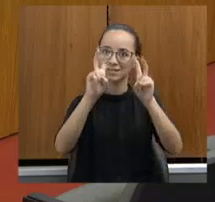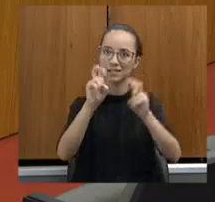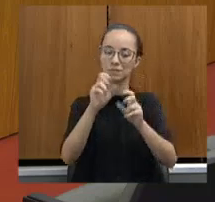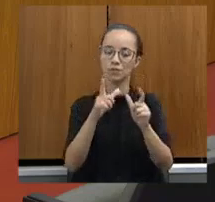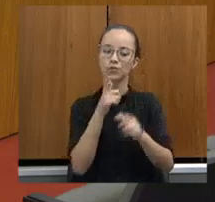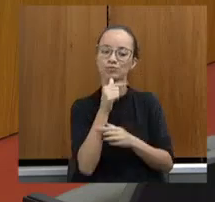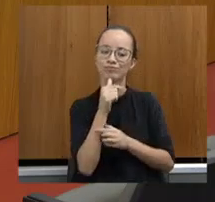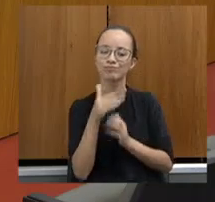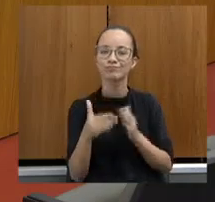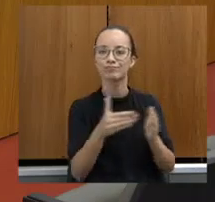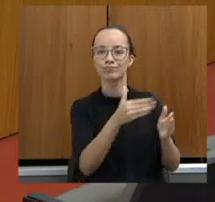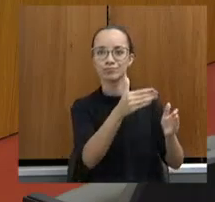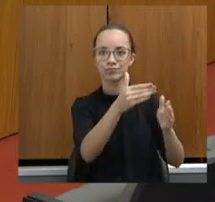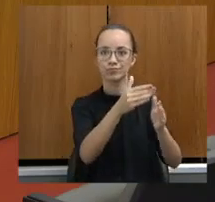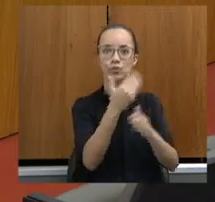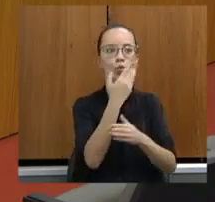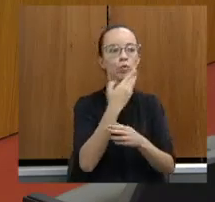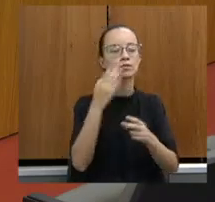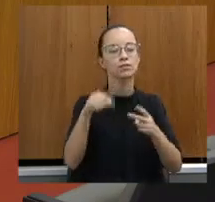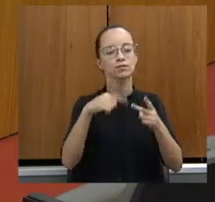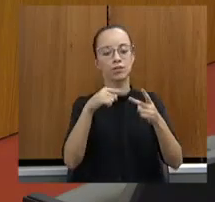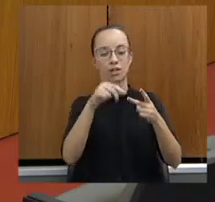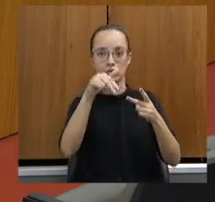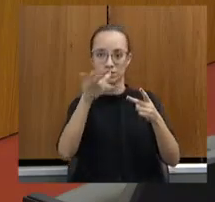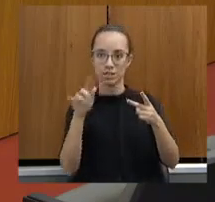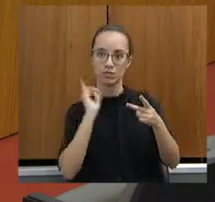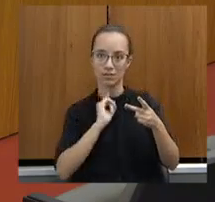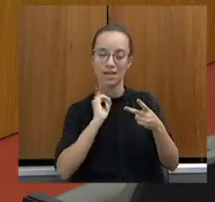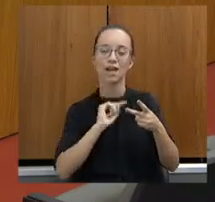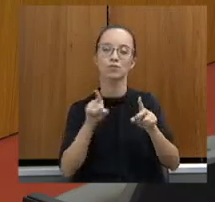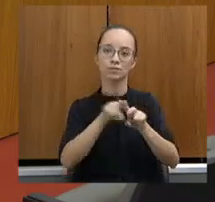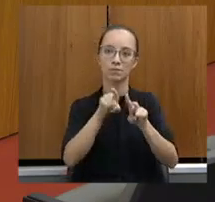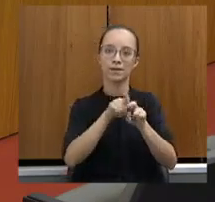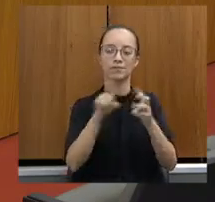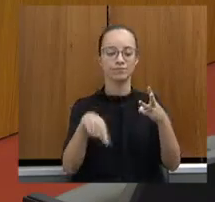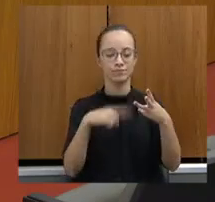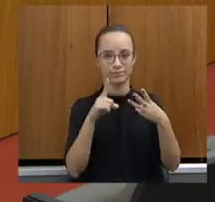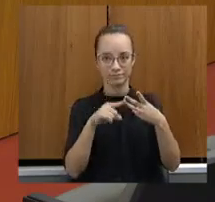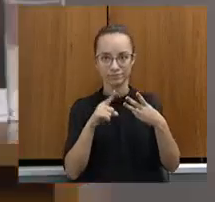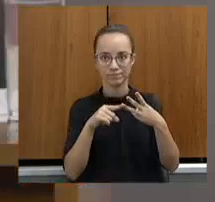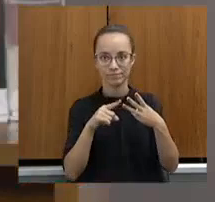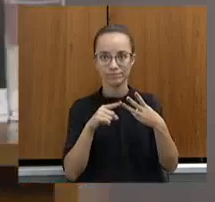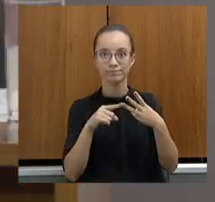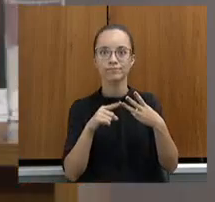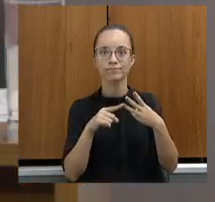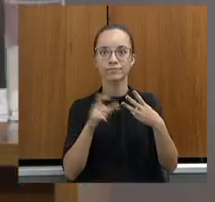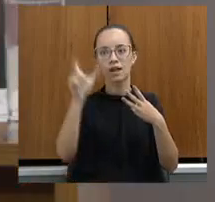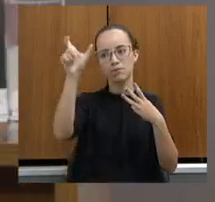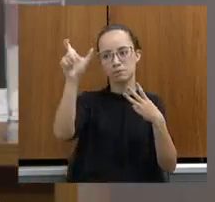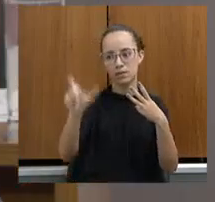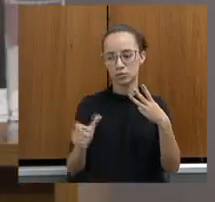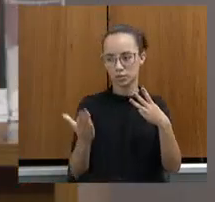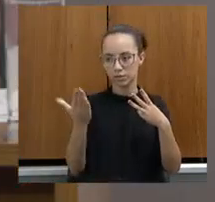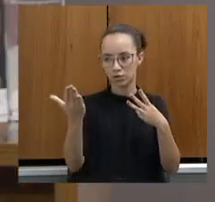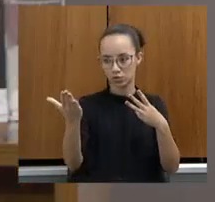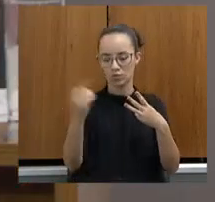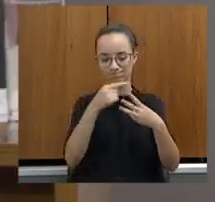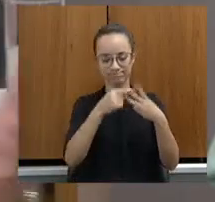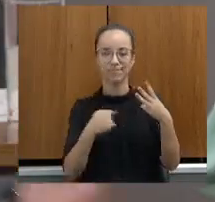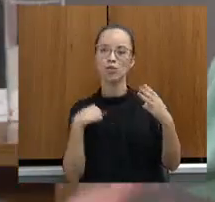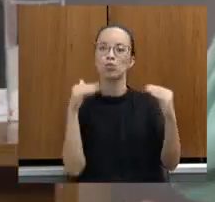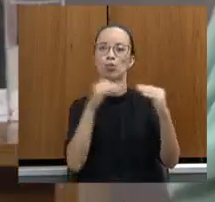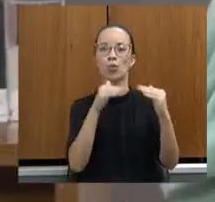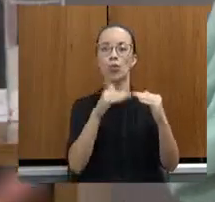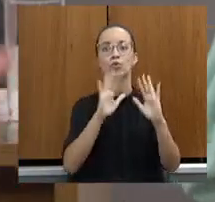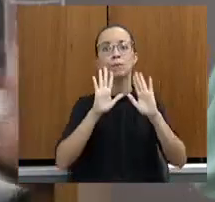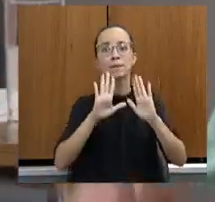Doce sobre a questão fiscal do Estado também sobre né a sua pessoa o seu trabalho aqui na Assembleia Legislativa